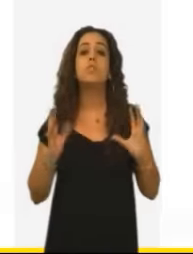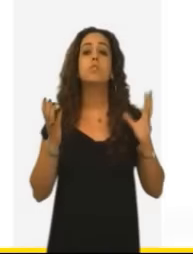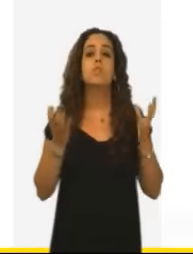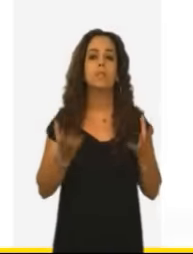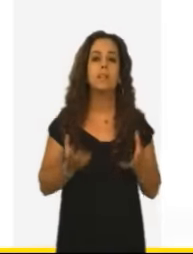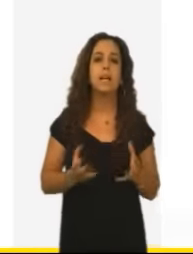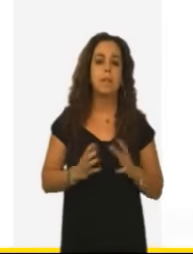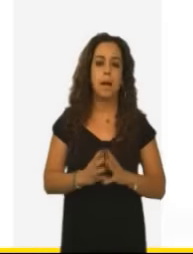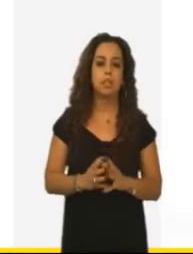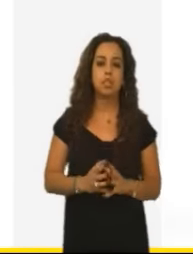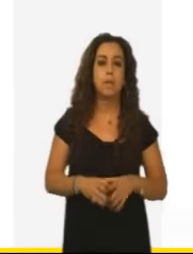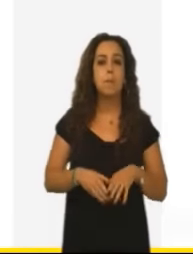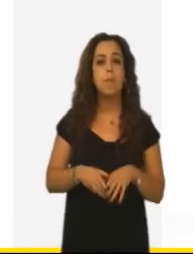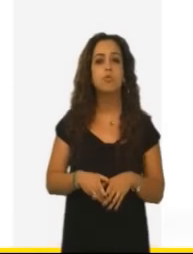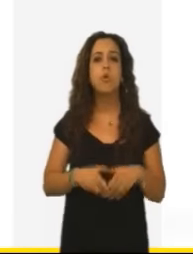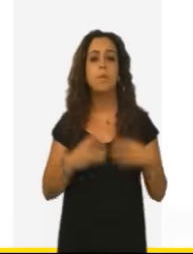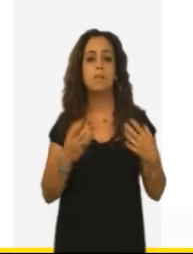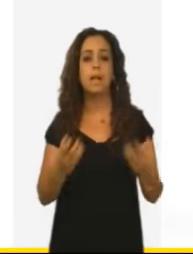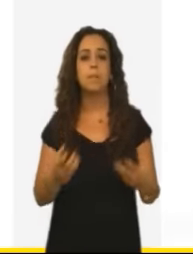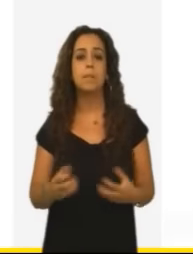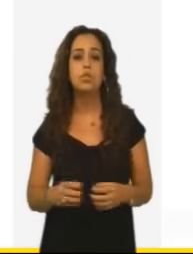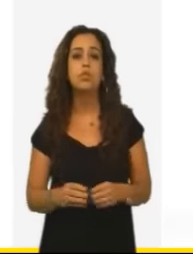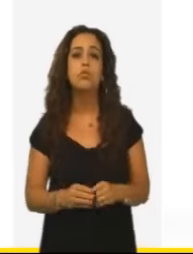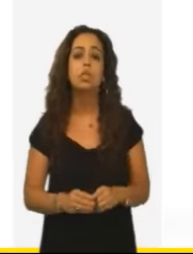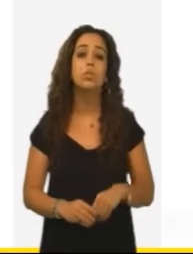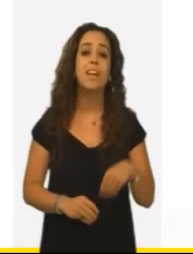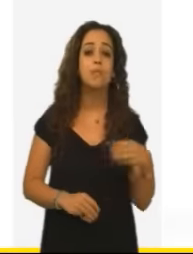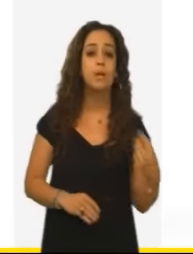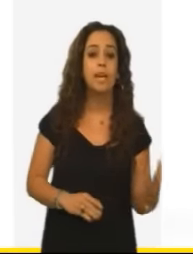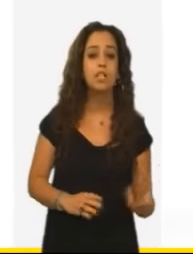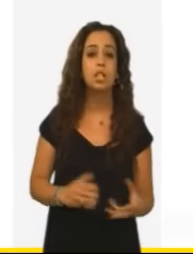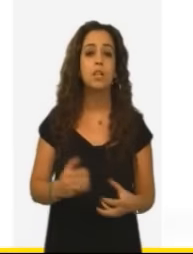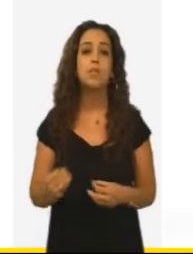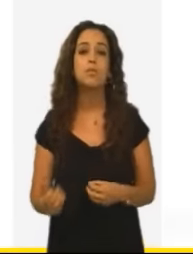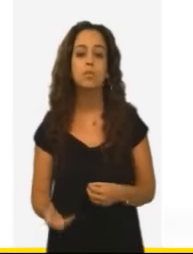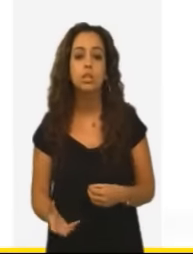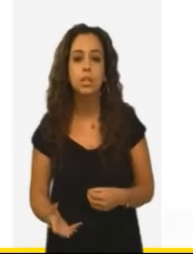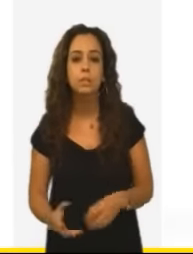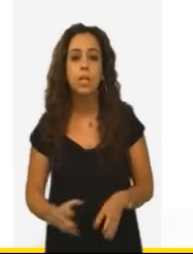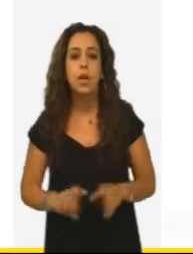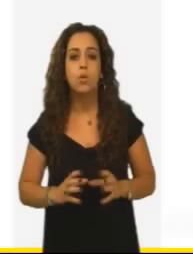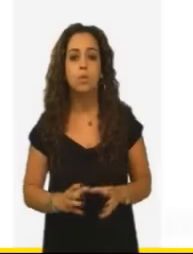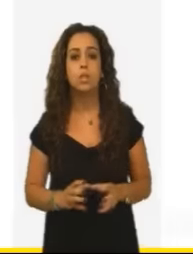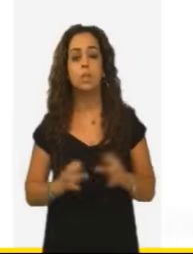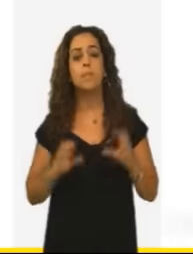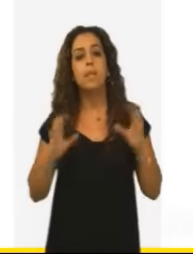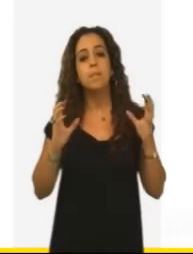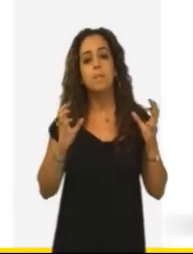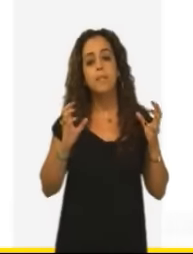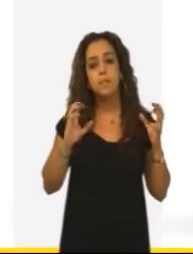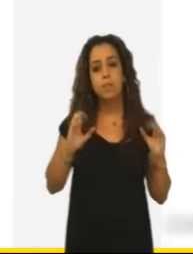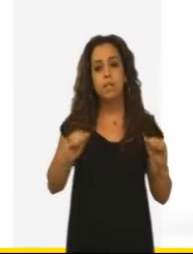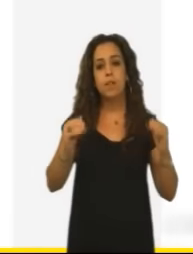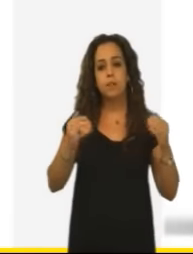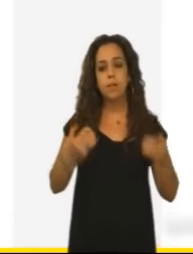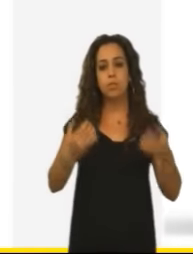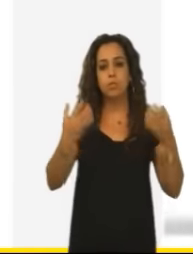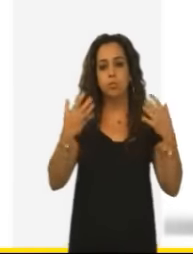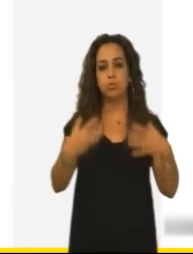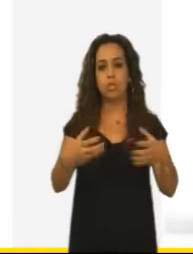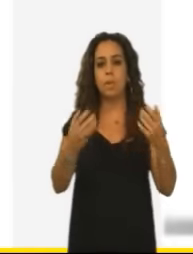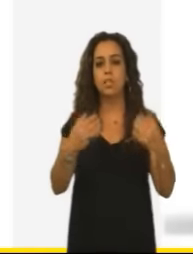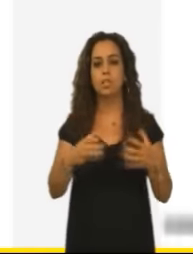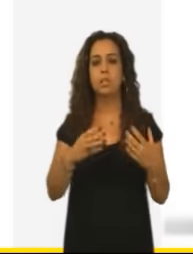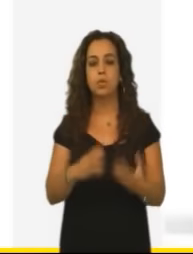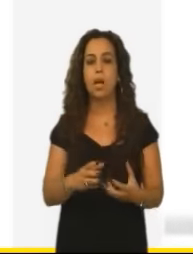Se eu pensar nas divisões da gramática, eu posso começar discutindo o que é fonética e fonologia. Ou seja, se você vai fazer